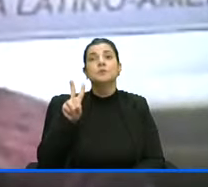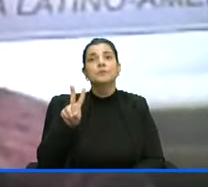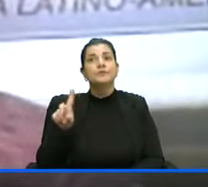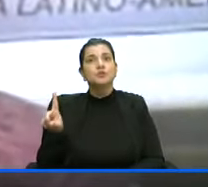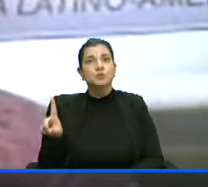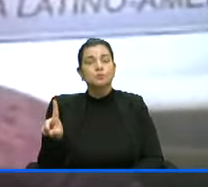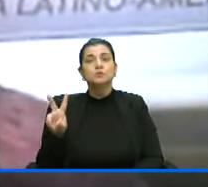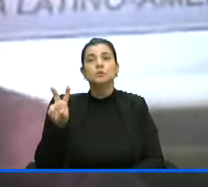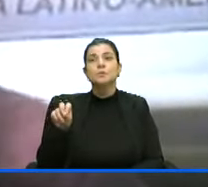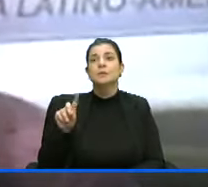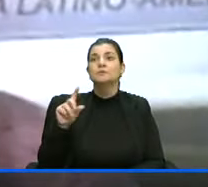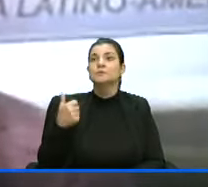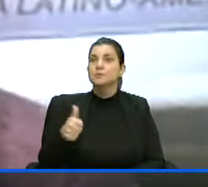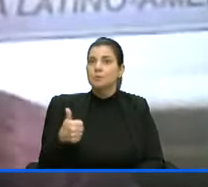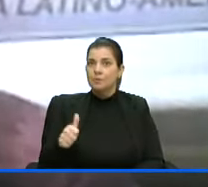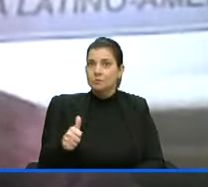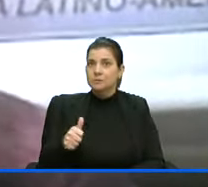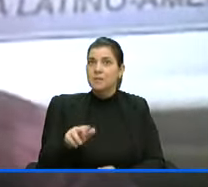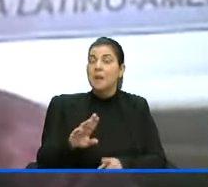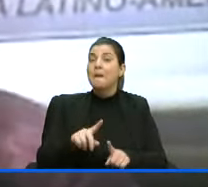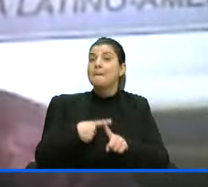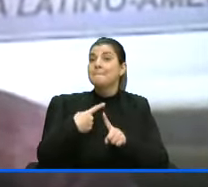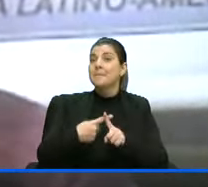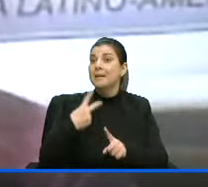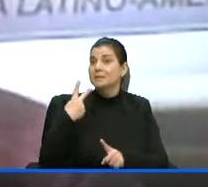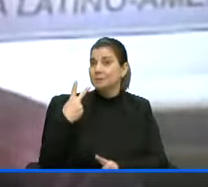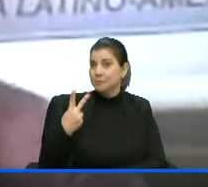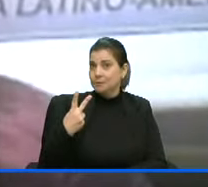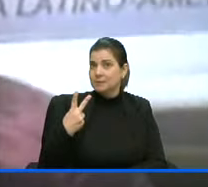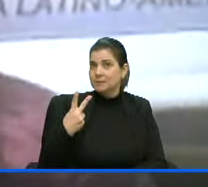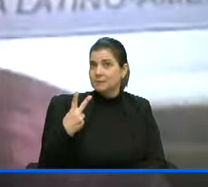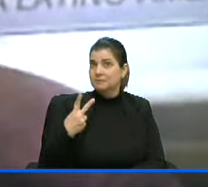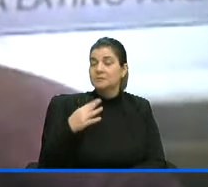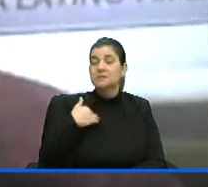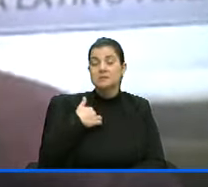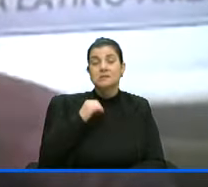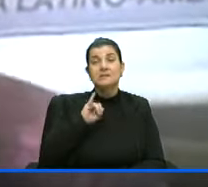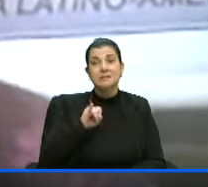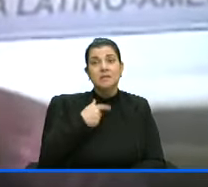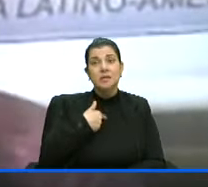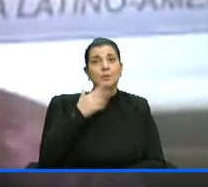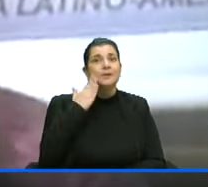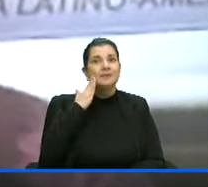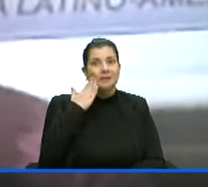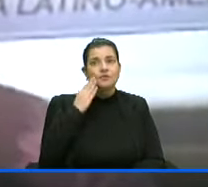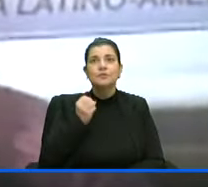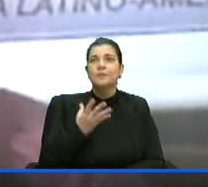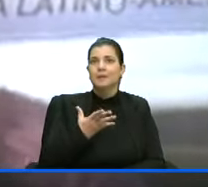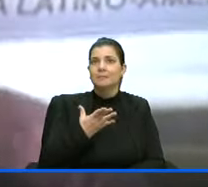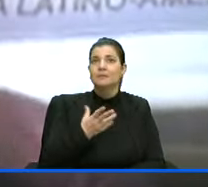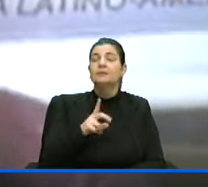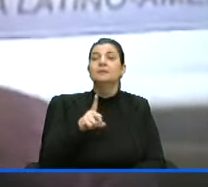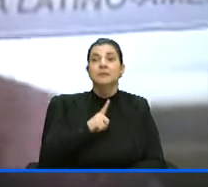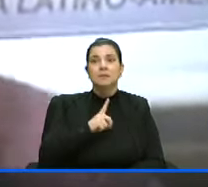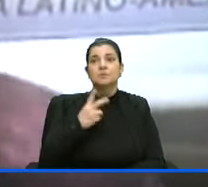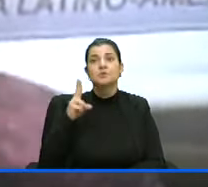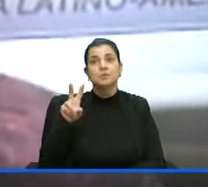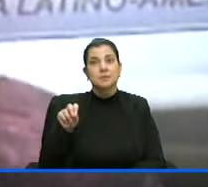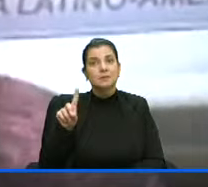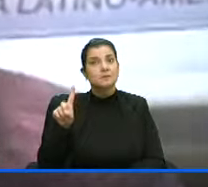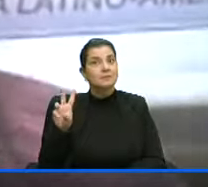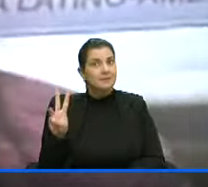211, mais as duas que foi colocado hoje pela SMED, né? Se eu entendi bem Então, nós teríamos 213.